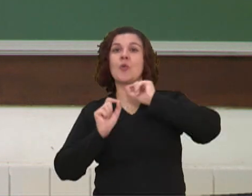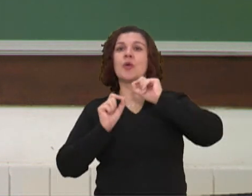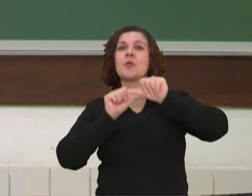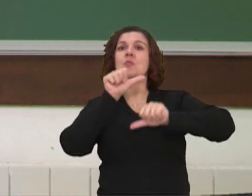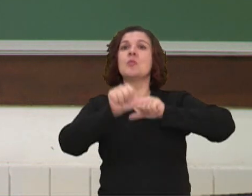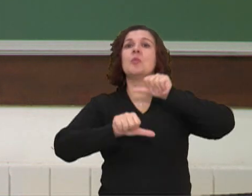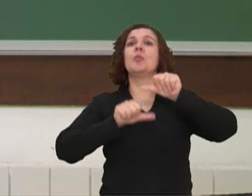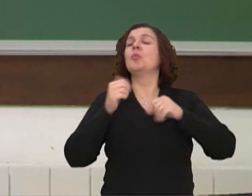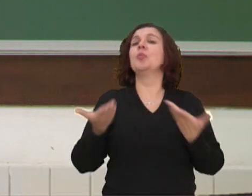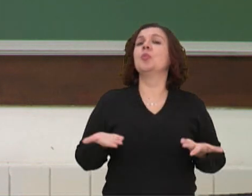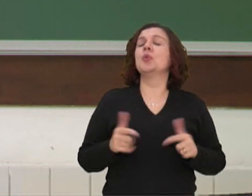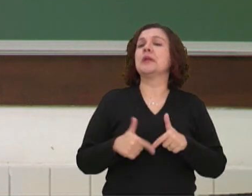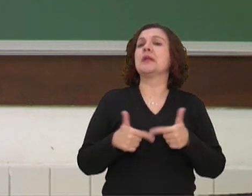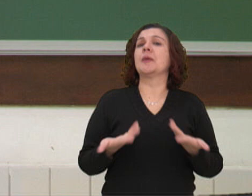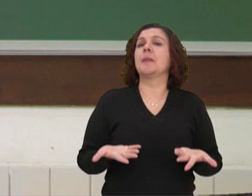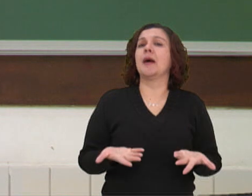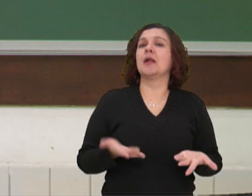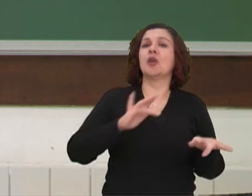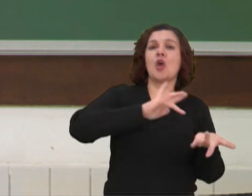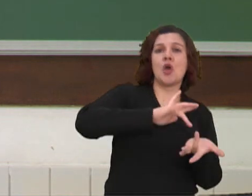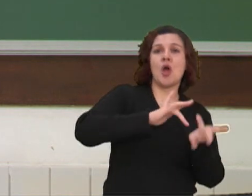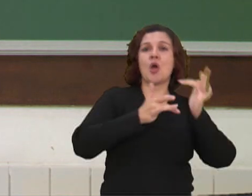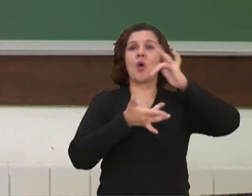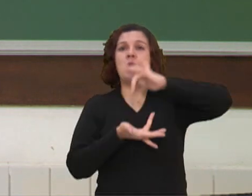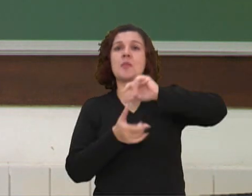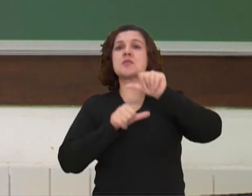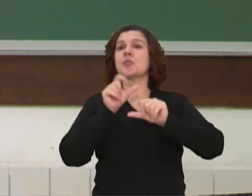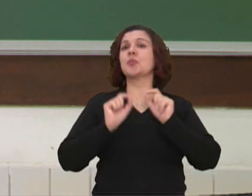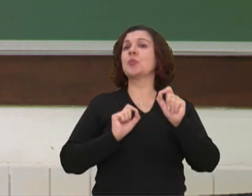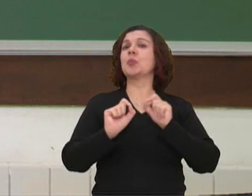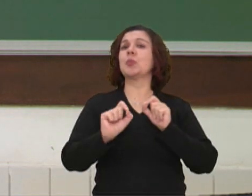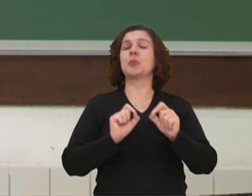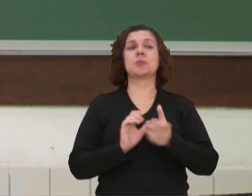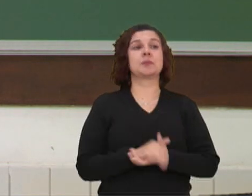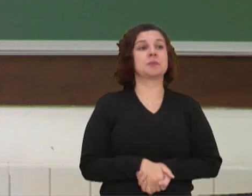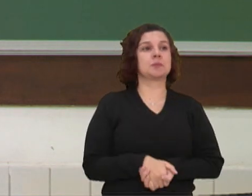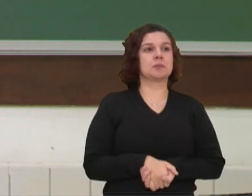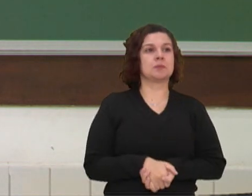muda na relação de trabalho? O que mudou com a globalização? Então vamos ver lá.